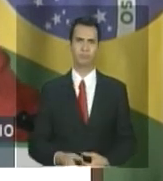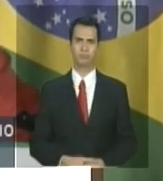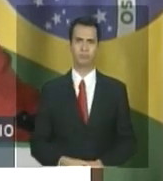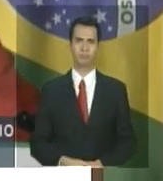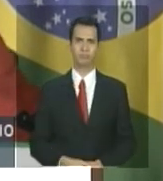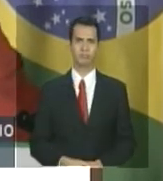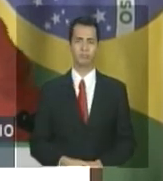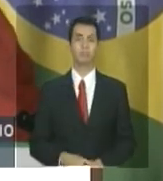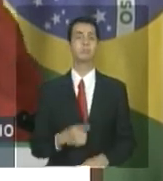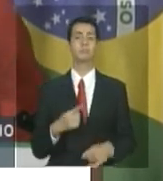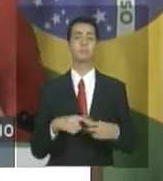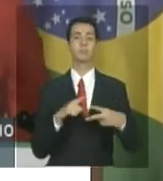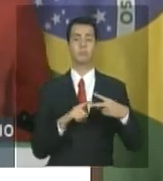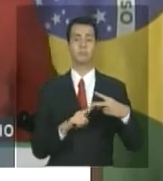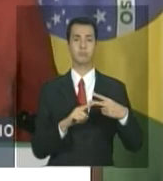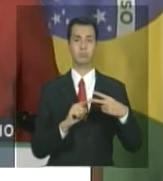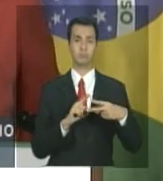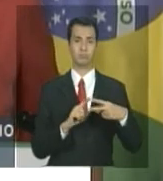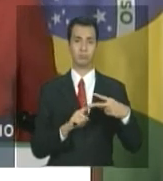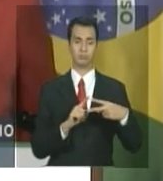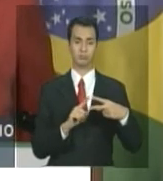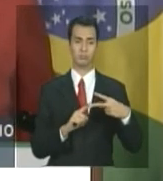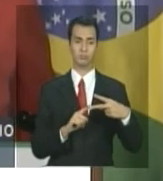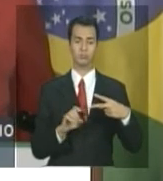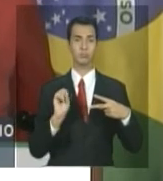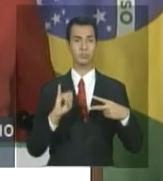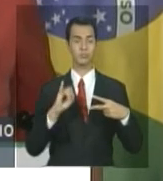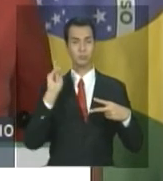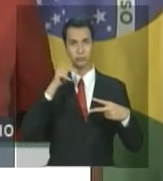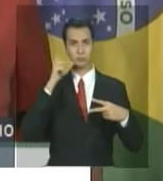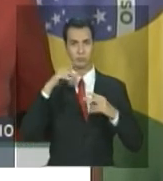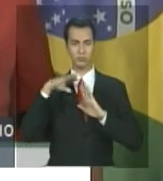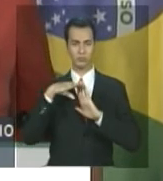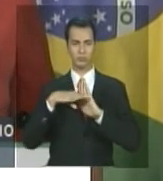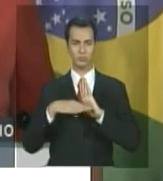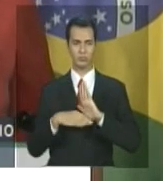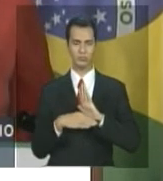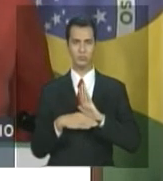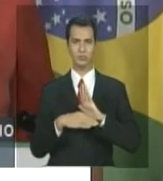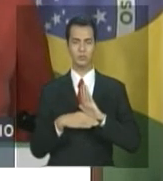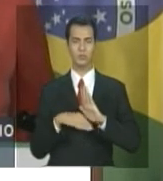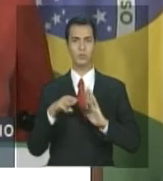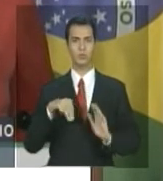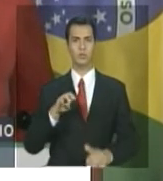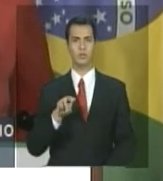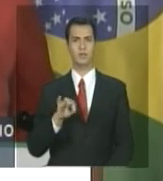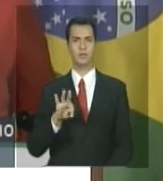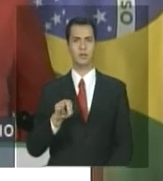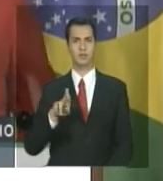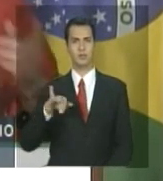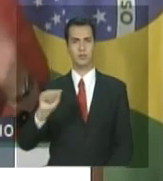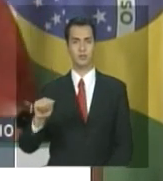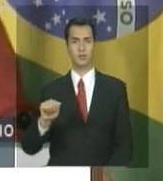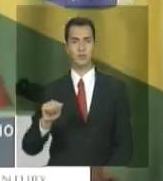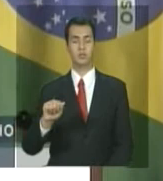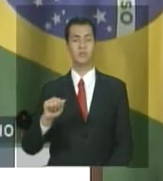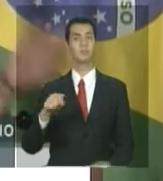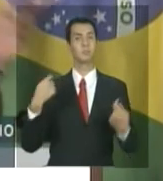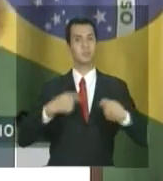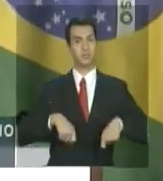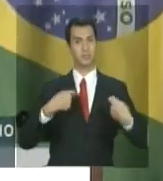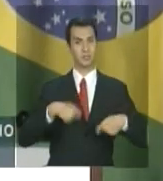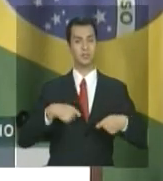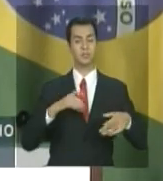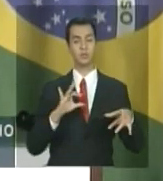porque se as políticas monetárias não estão acompanhadas por aqueles